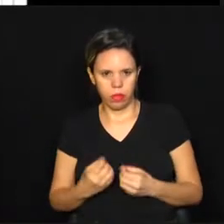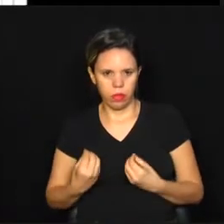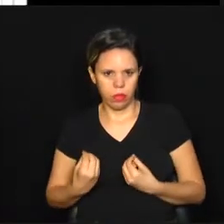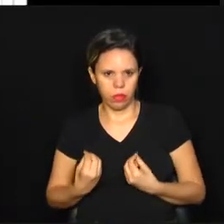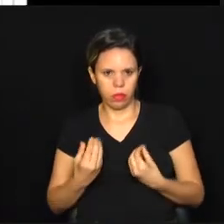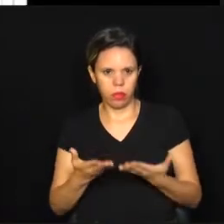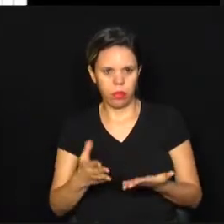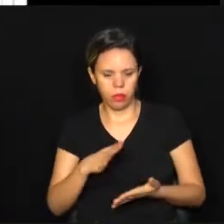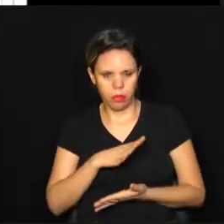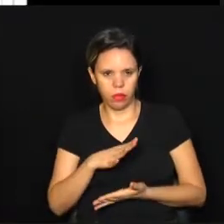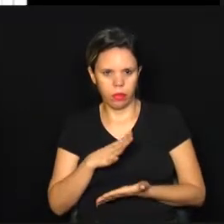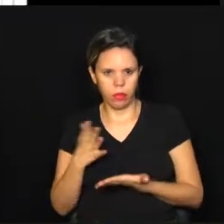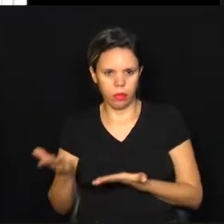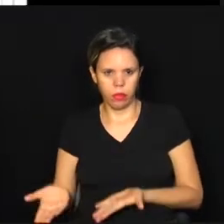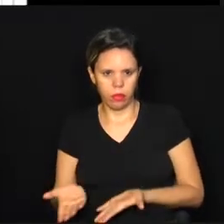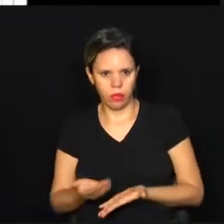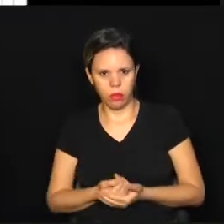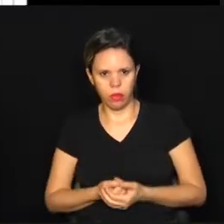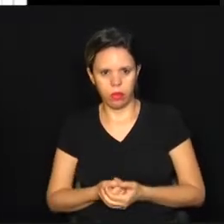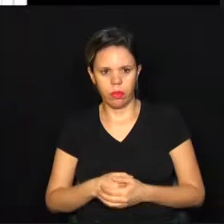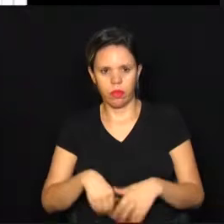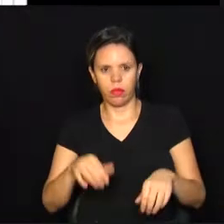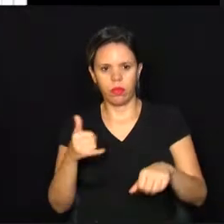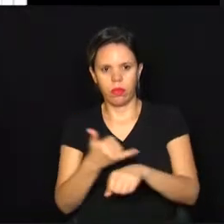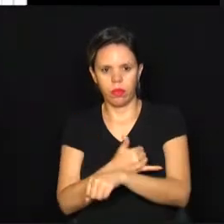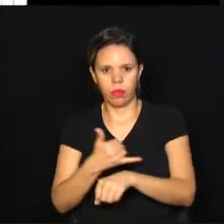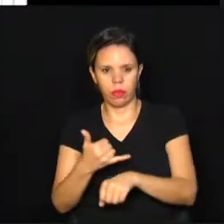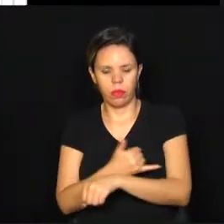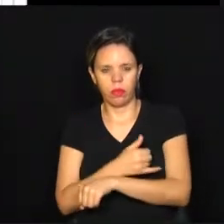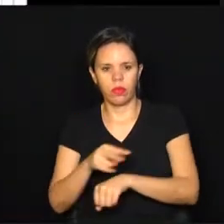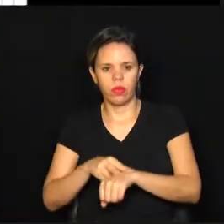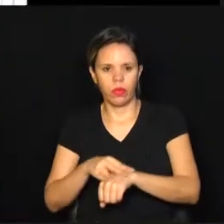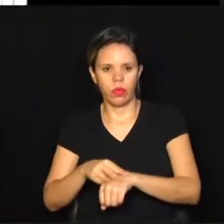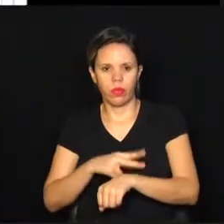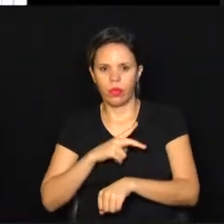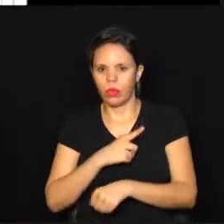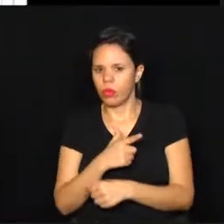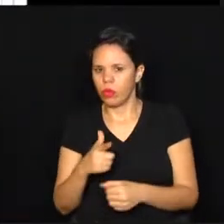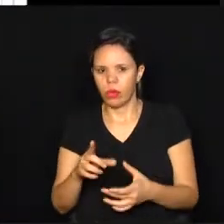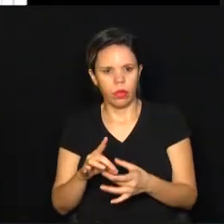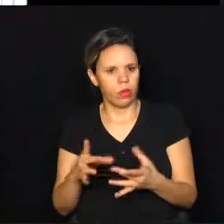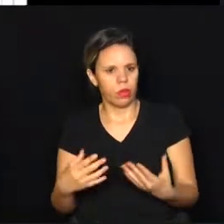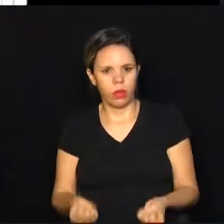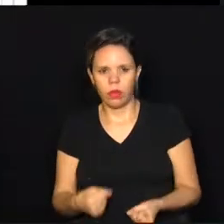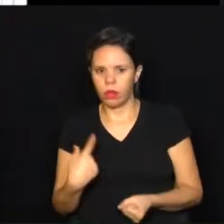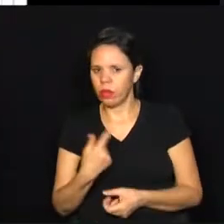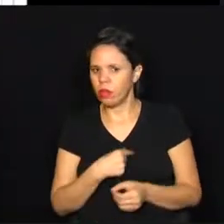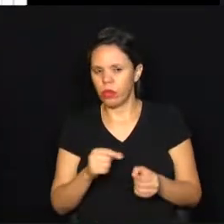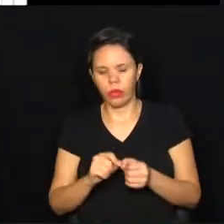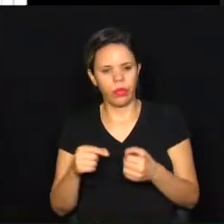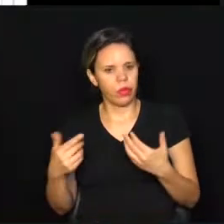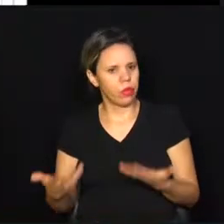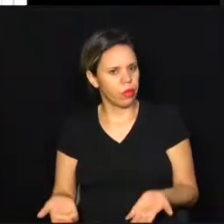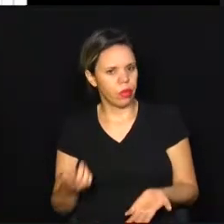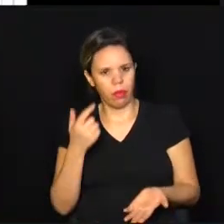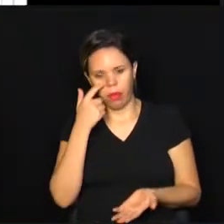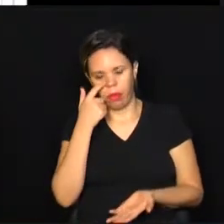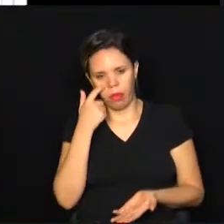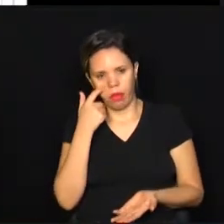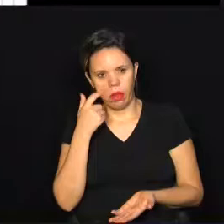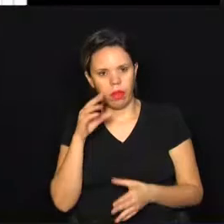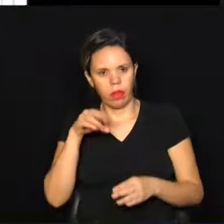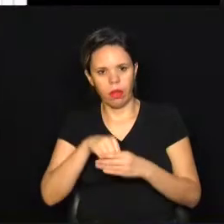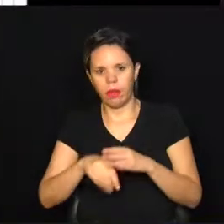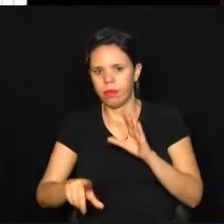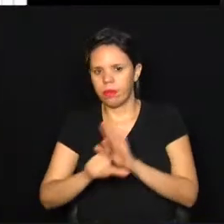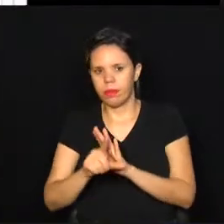na nossa cidade as infraestruturas verdes. A nossa cidade não permite que a gente faça, do ponto de vista